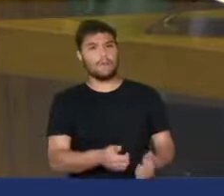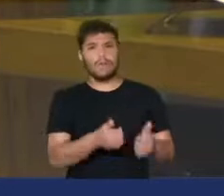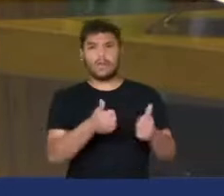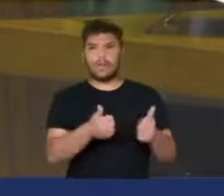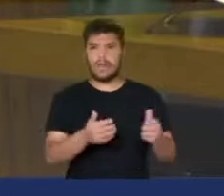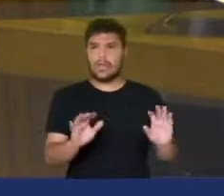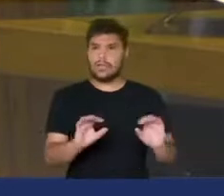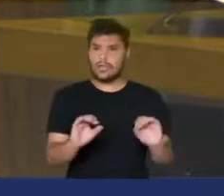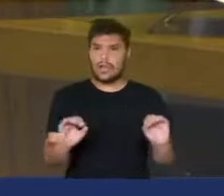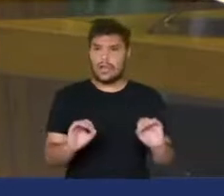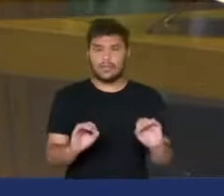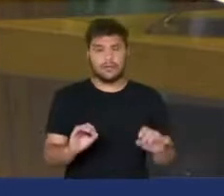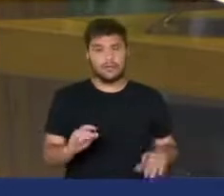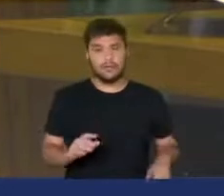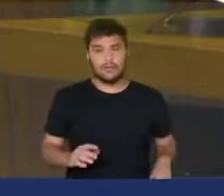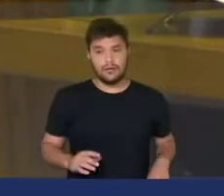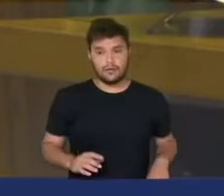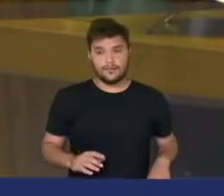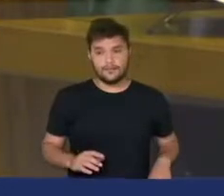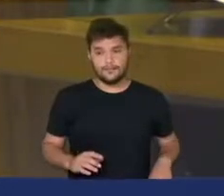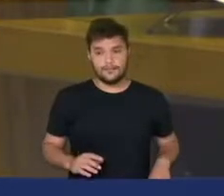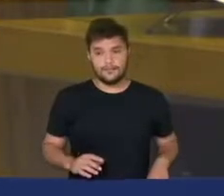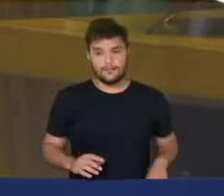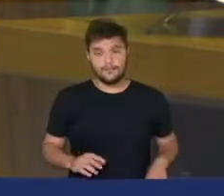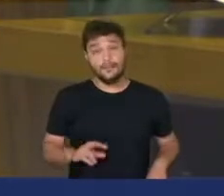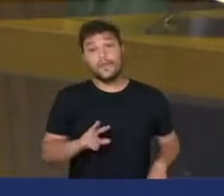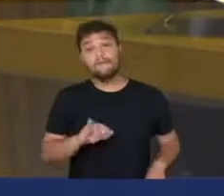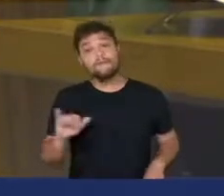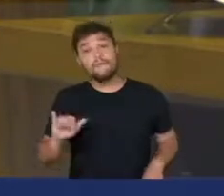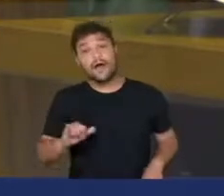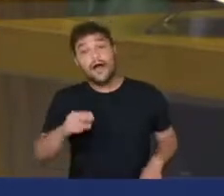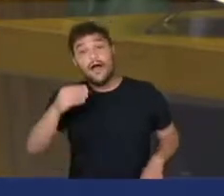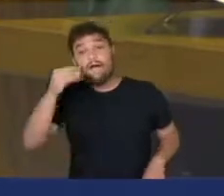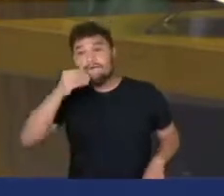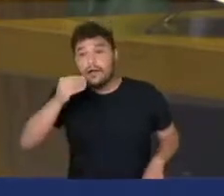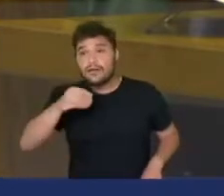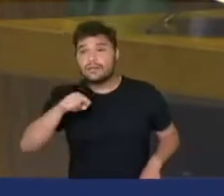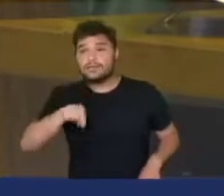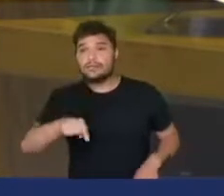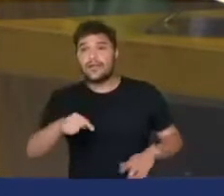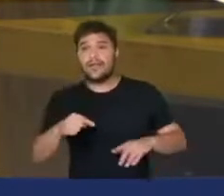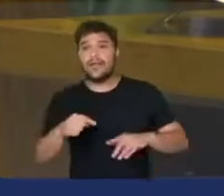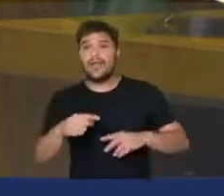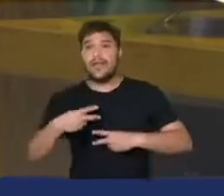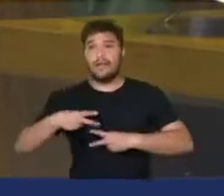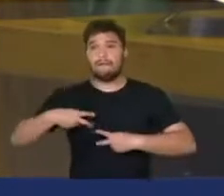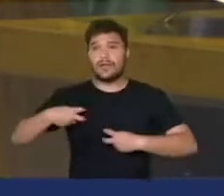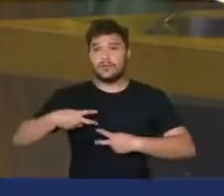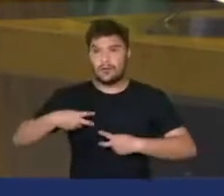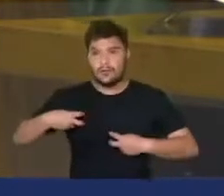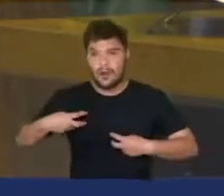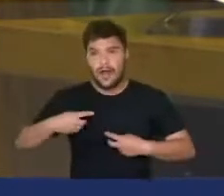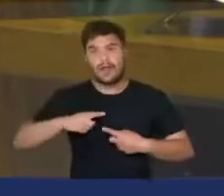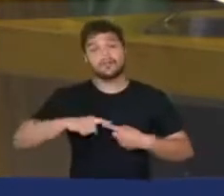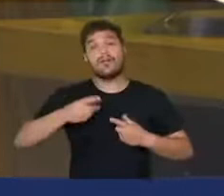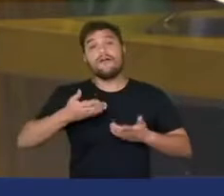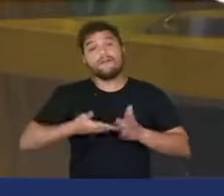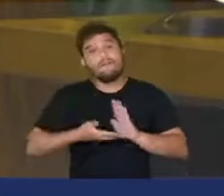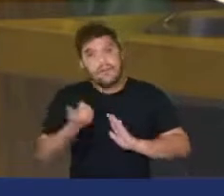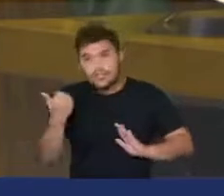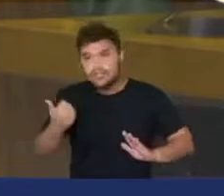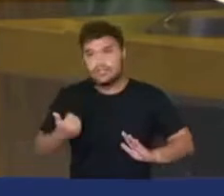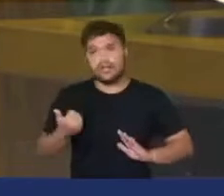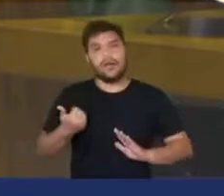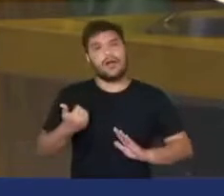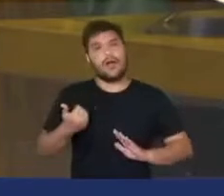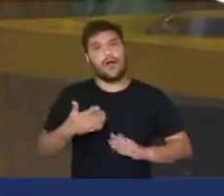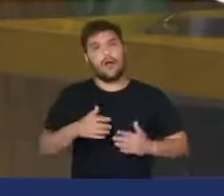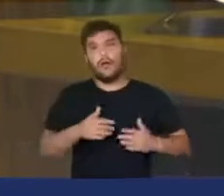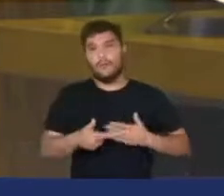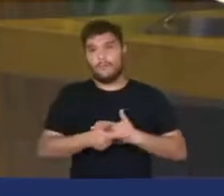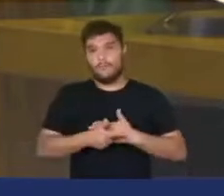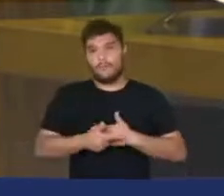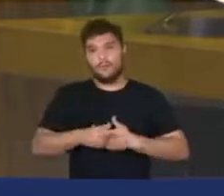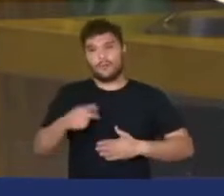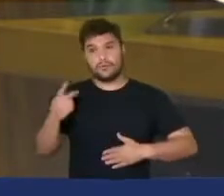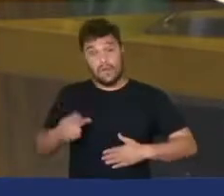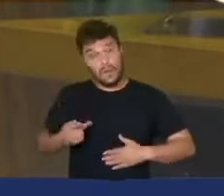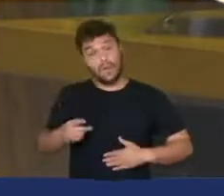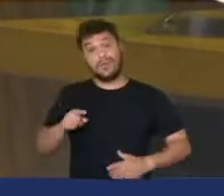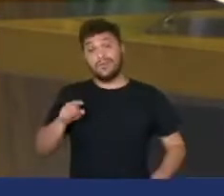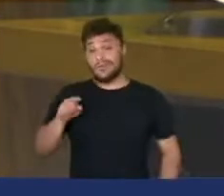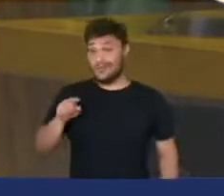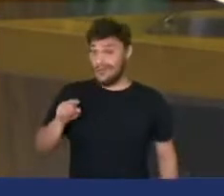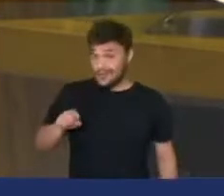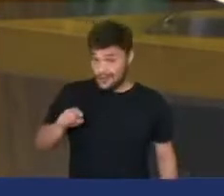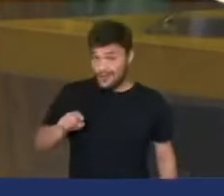Muito pelo contrário, vai enfraquecer a Petrobras, vai desvalorizar a Petrobras e aí sim coloca